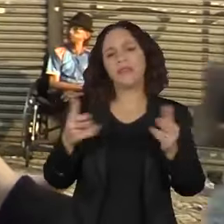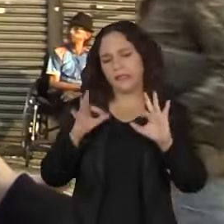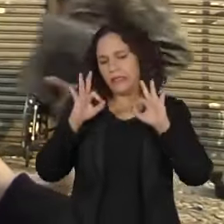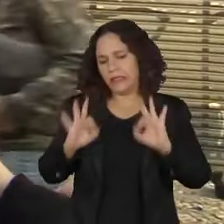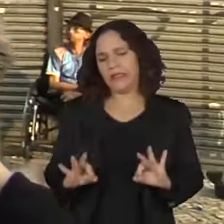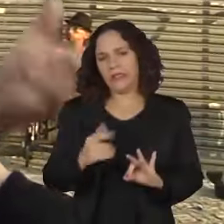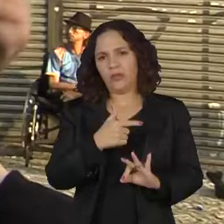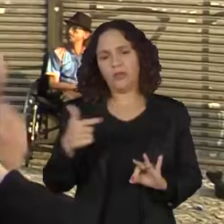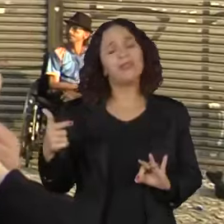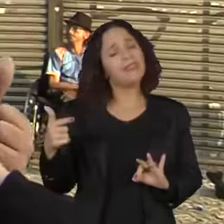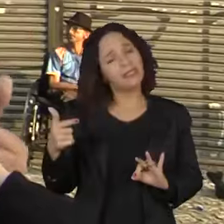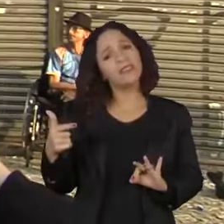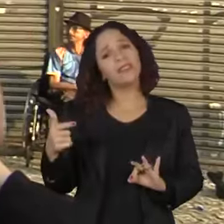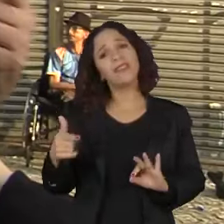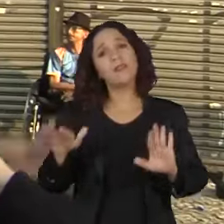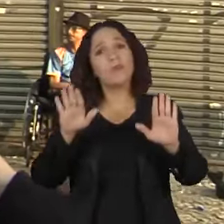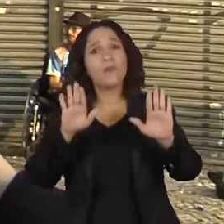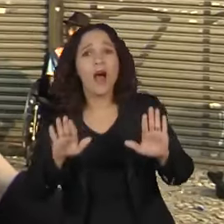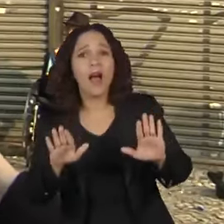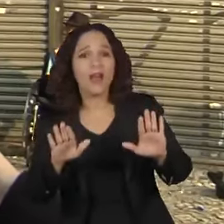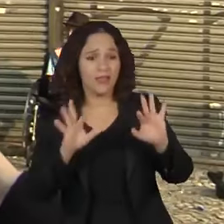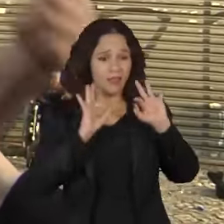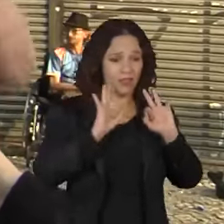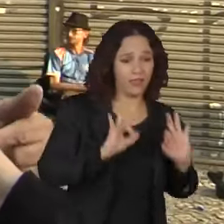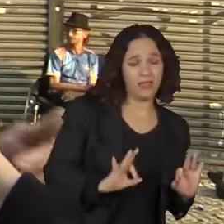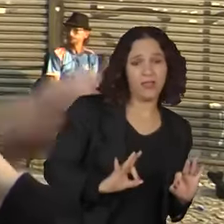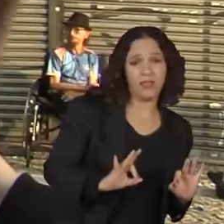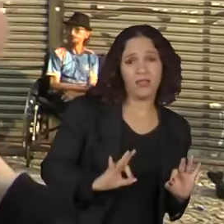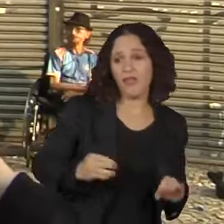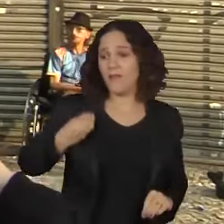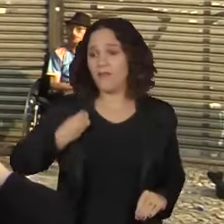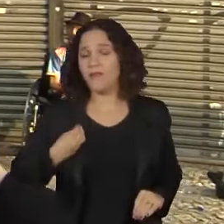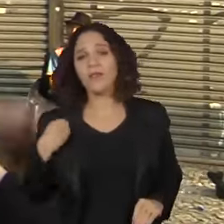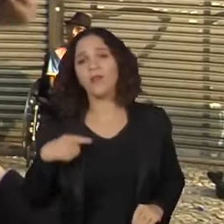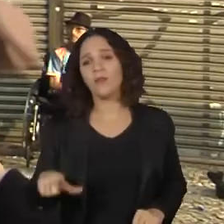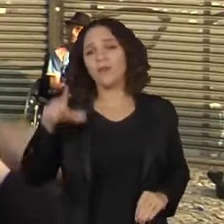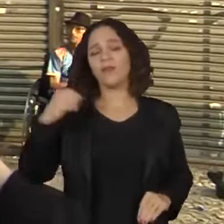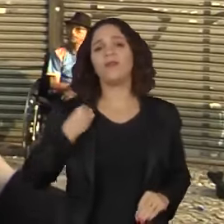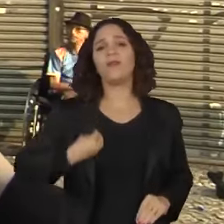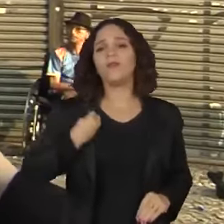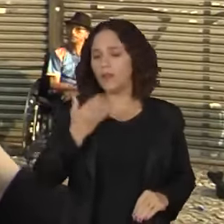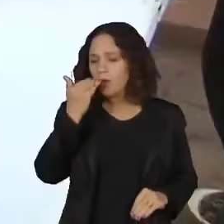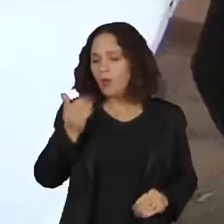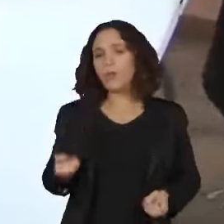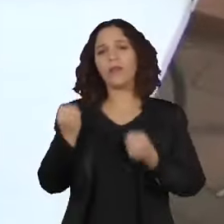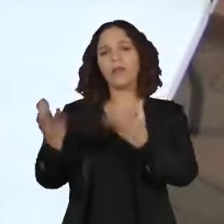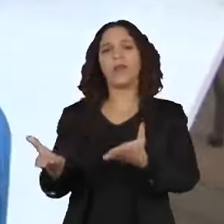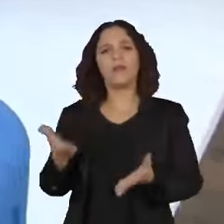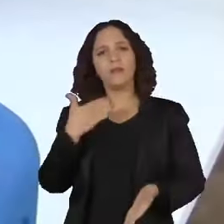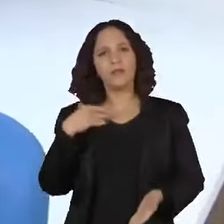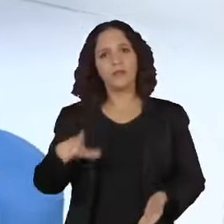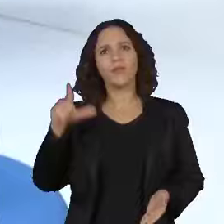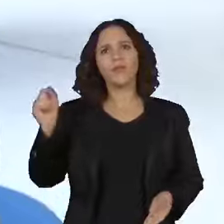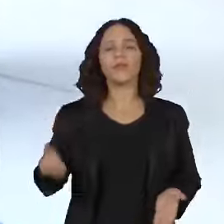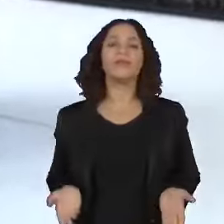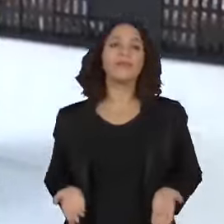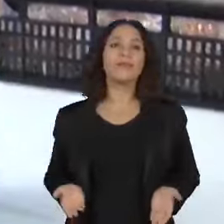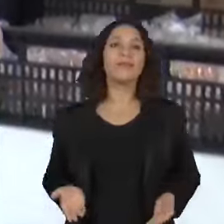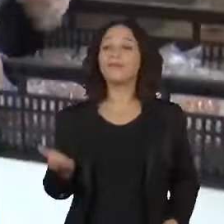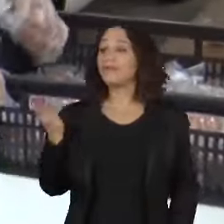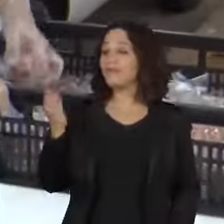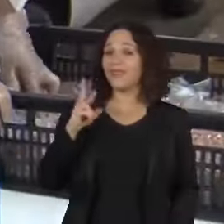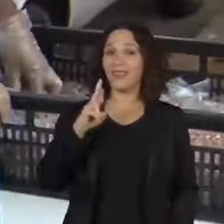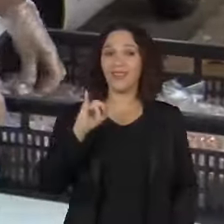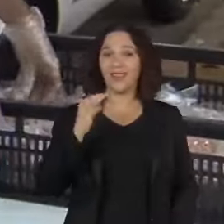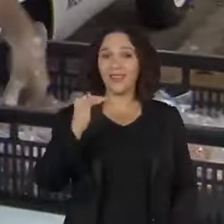dignidade Mas entre dignidade e vida Eu prefiro a vida que a pessoa bem alimentada o Ricardo que hoje trabalha no